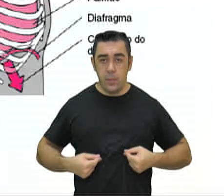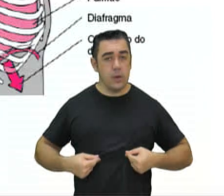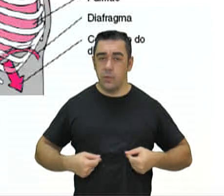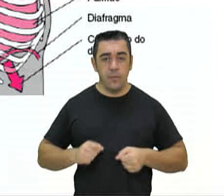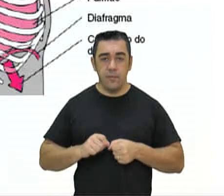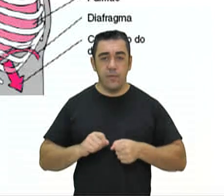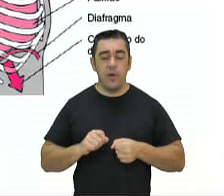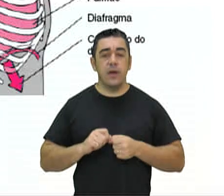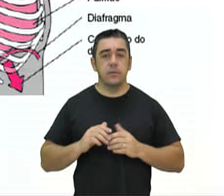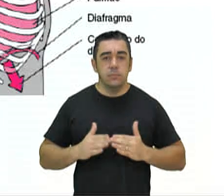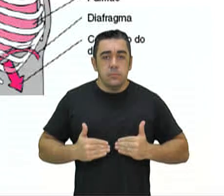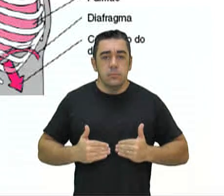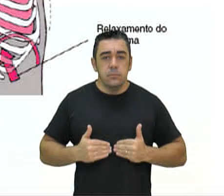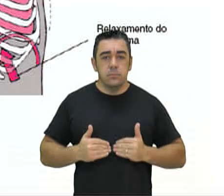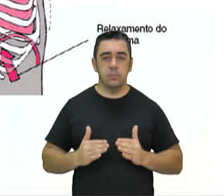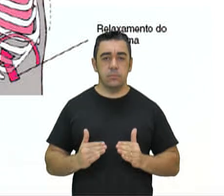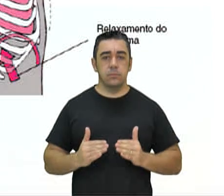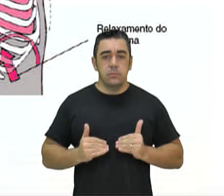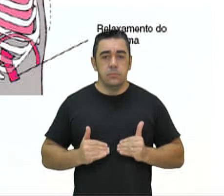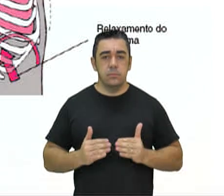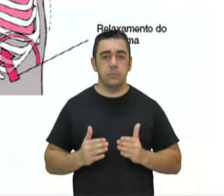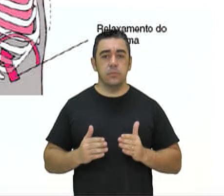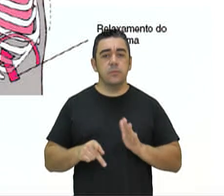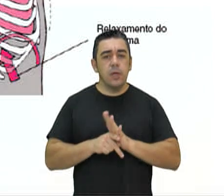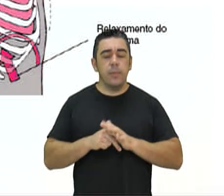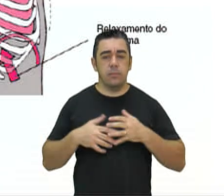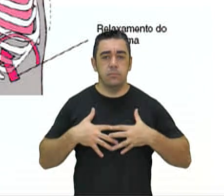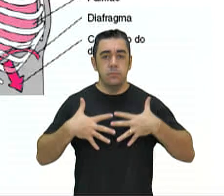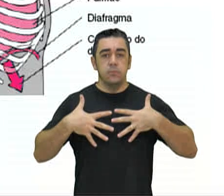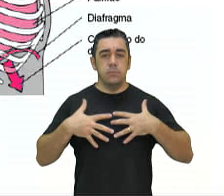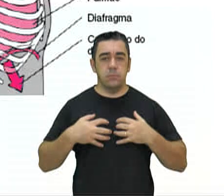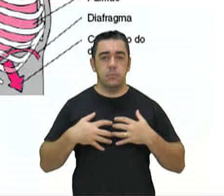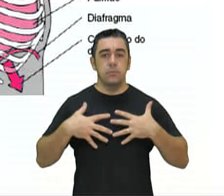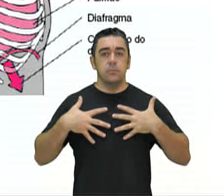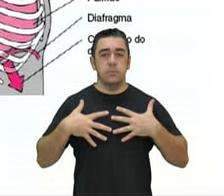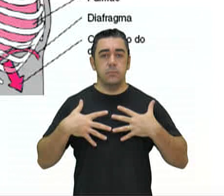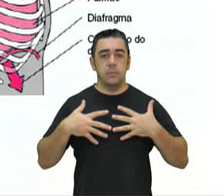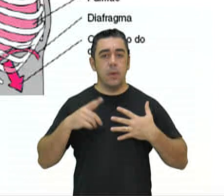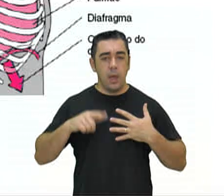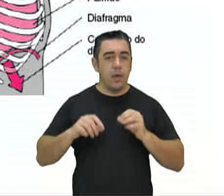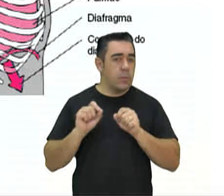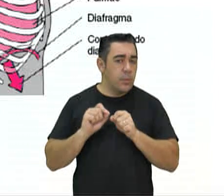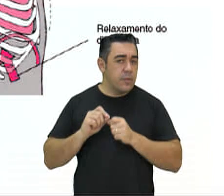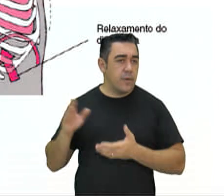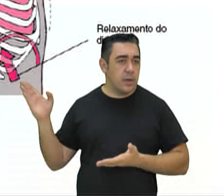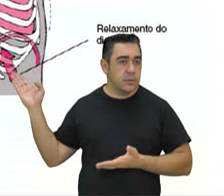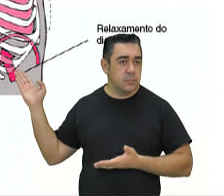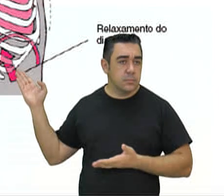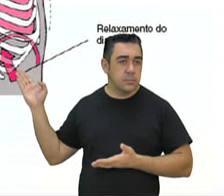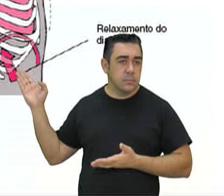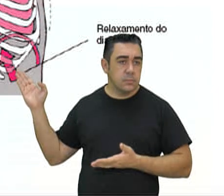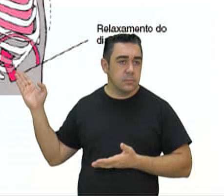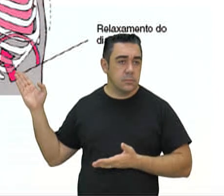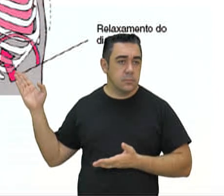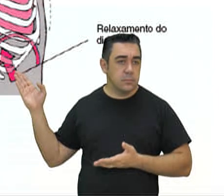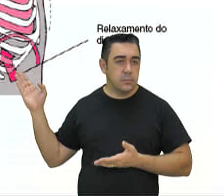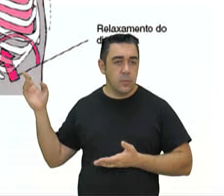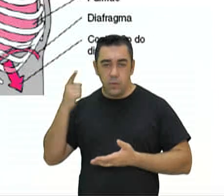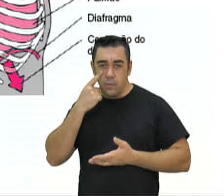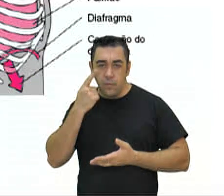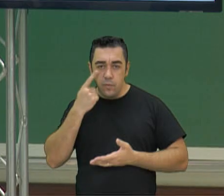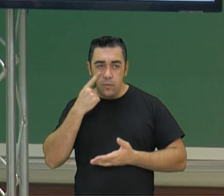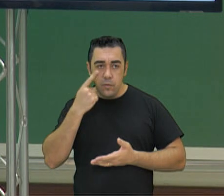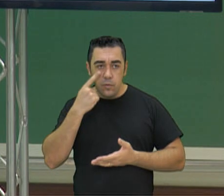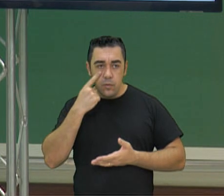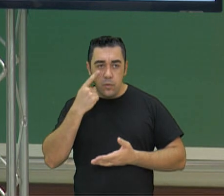e a diminuição da expansibilidade do pulmão. Então, a função do diafragma é essa aqui como está representada. Então,